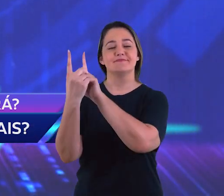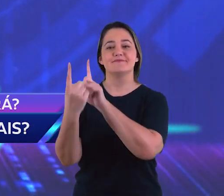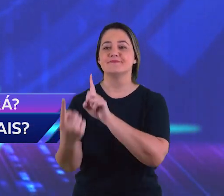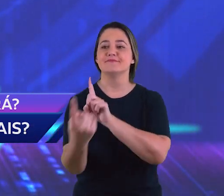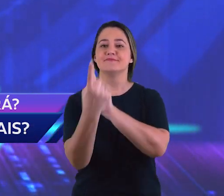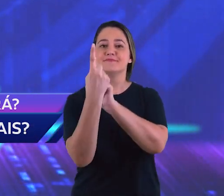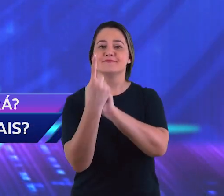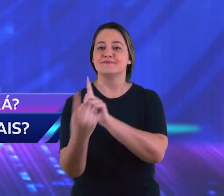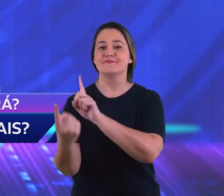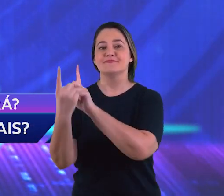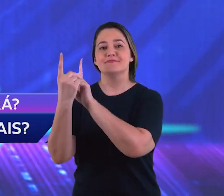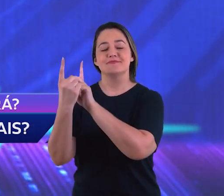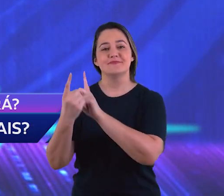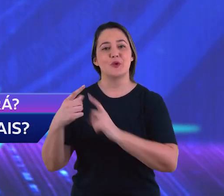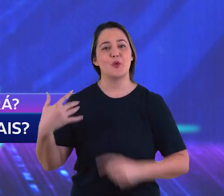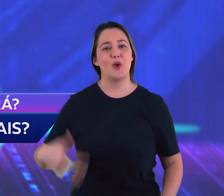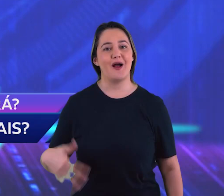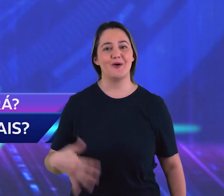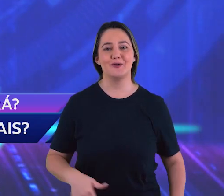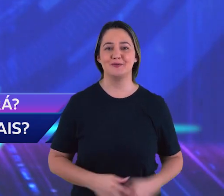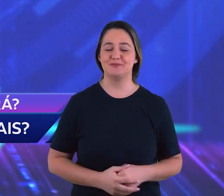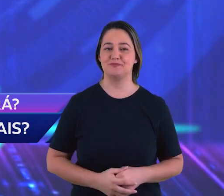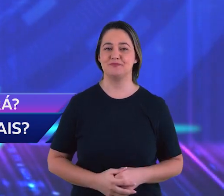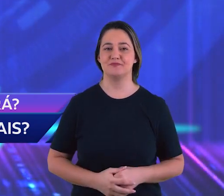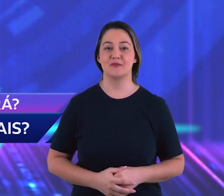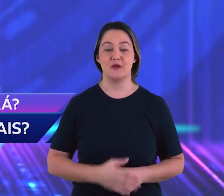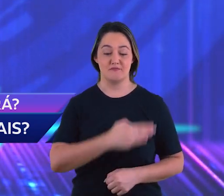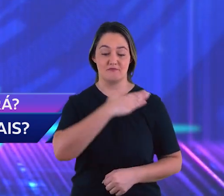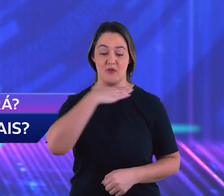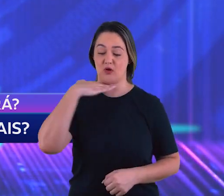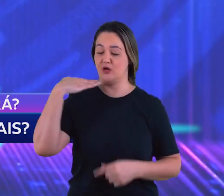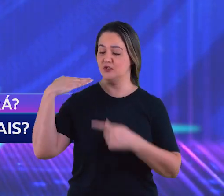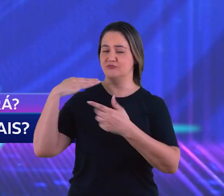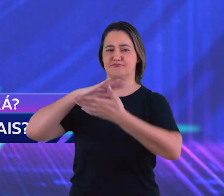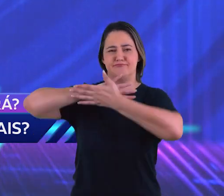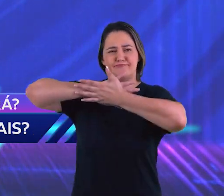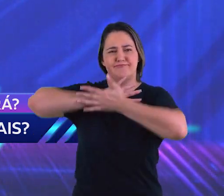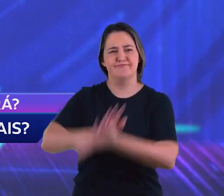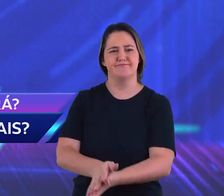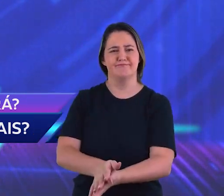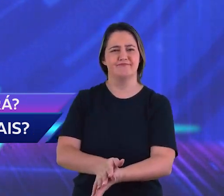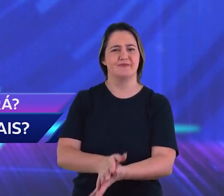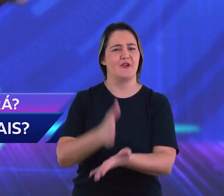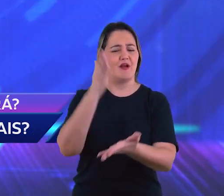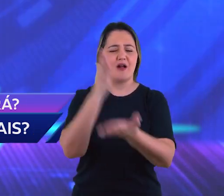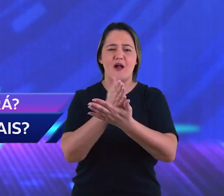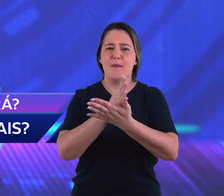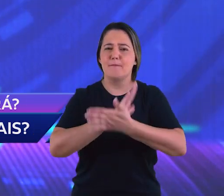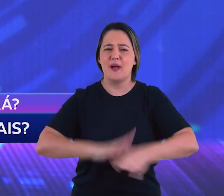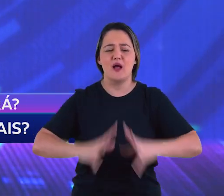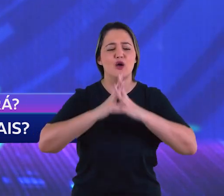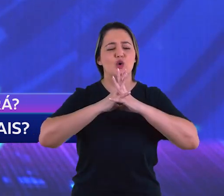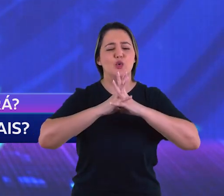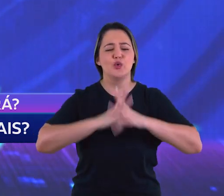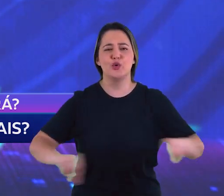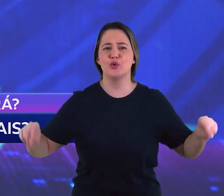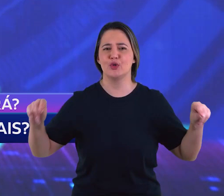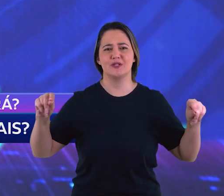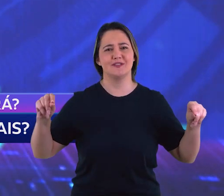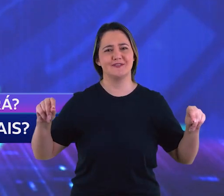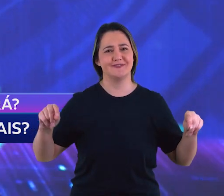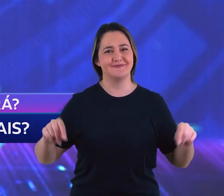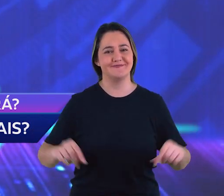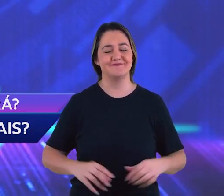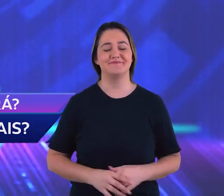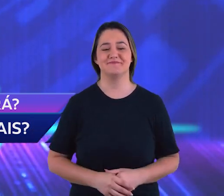né? A morte será destruída, aniquilada. Não vai sobrar nada dela. Não restará